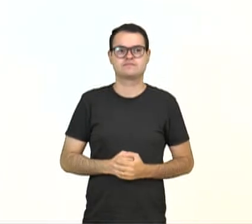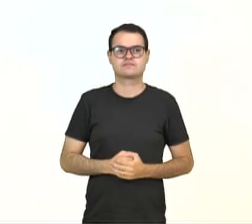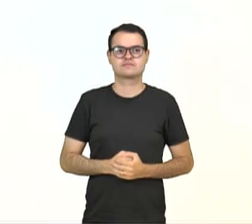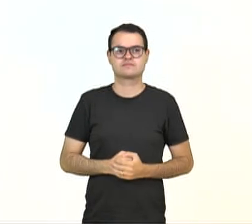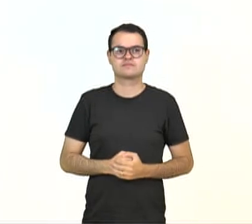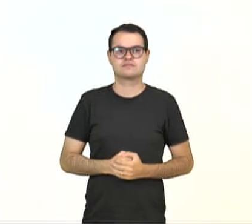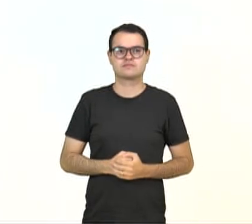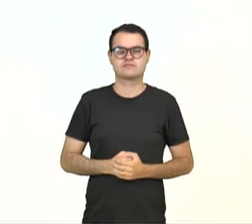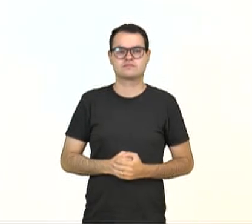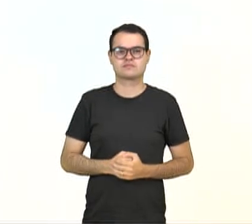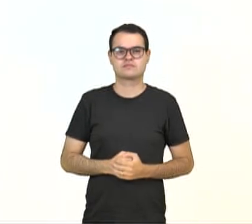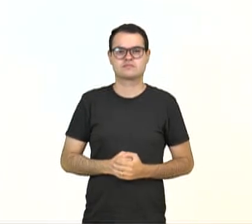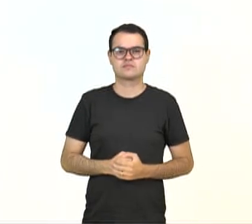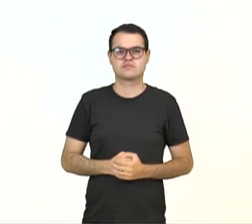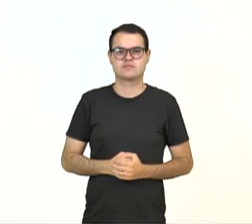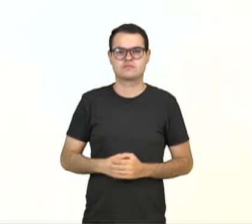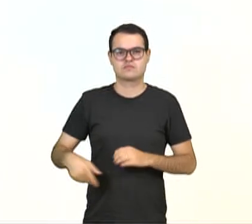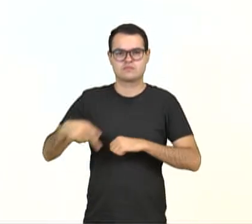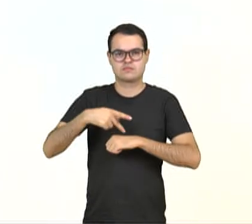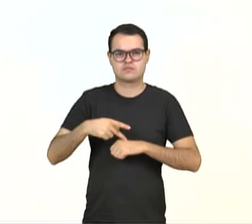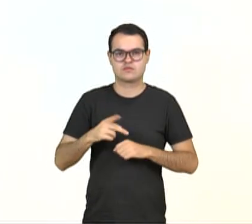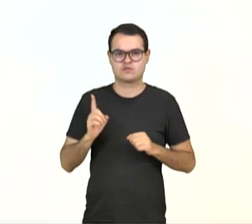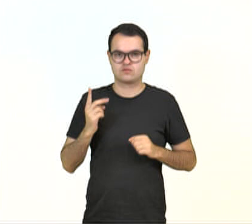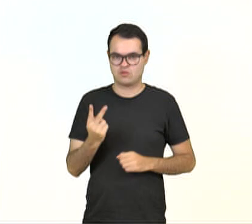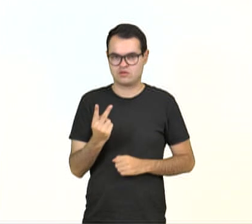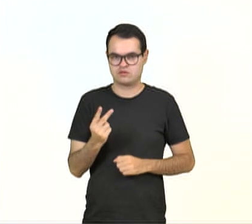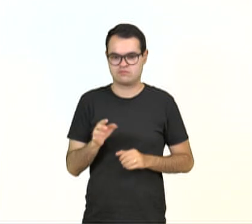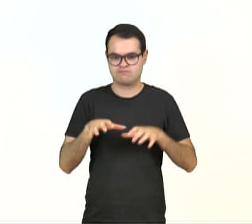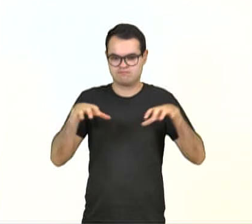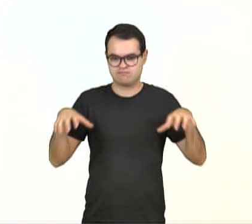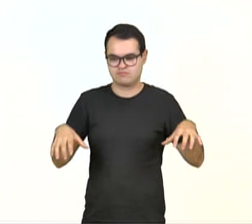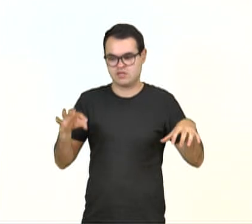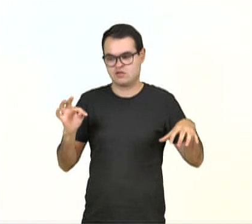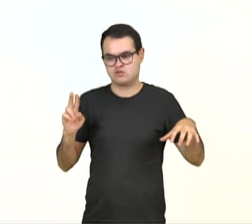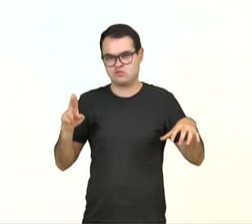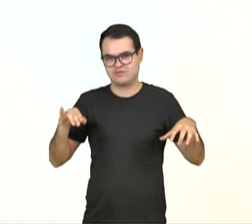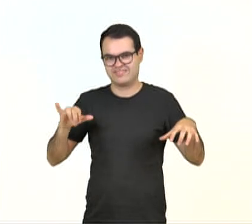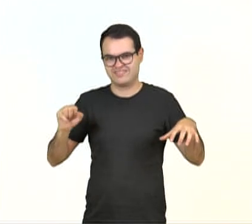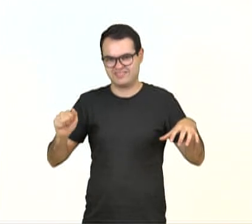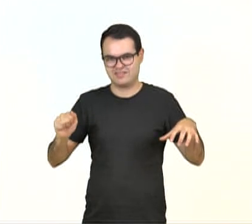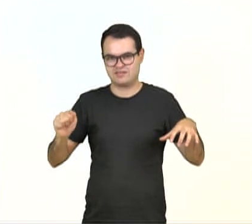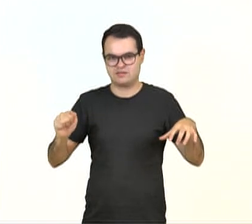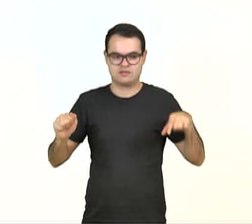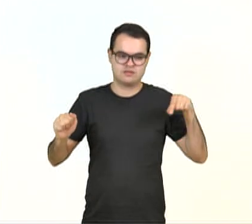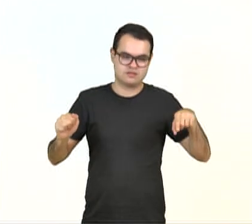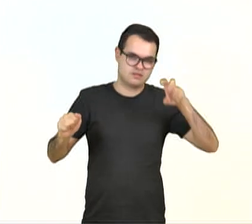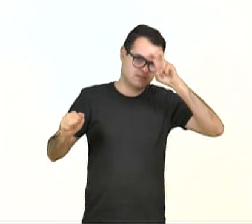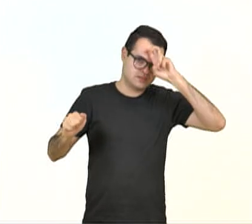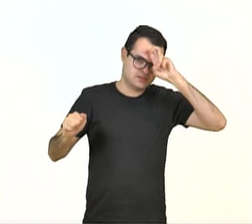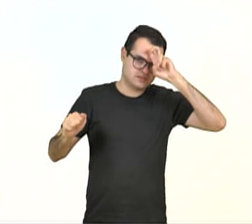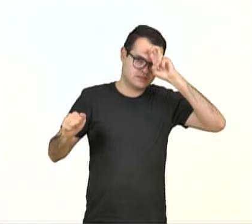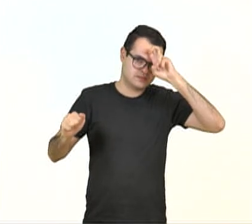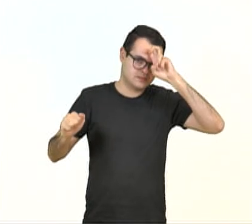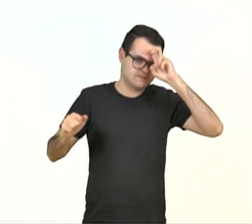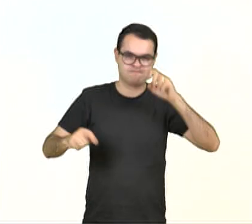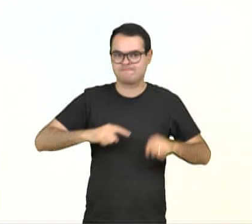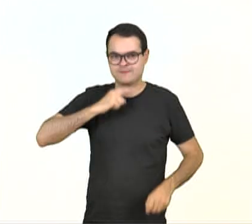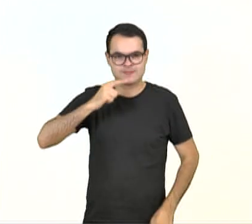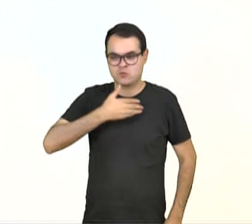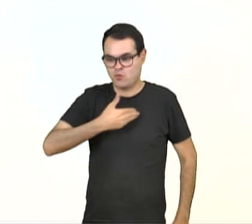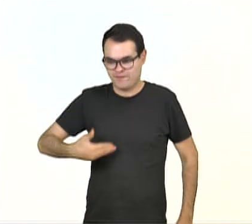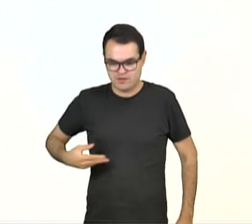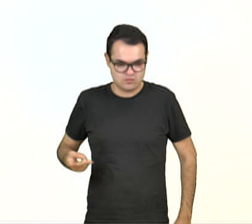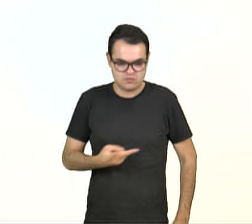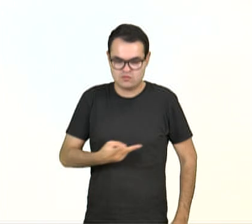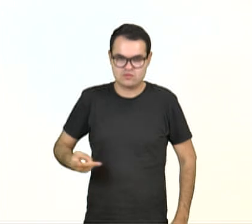Na Tunísia e no Egito, o que aconteceu? Por não resistirem à crise, os governos da Tunísia e do